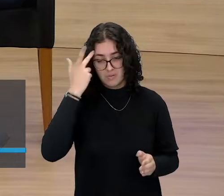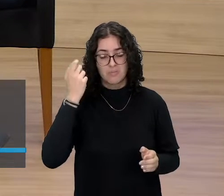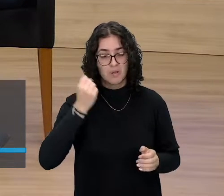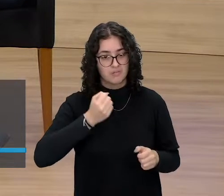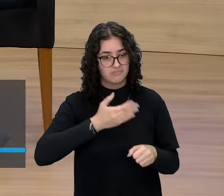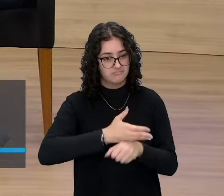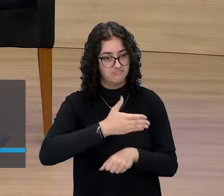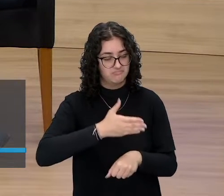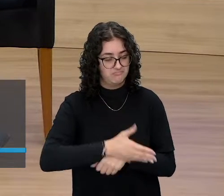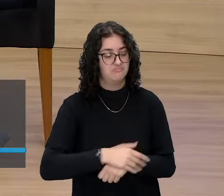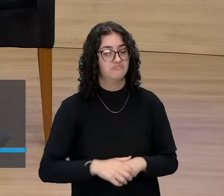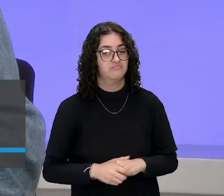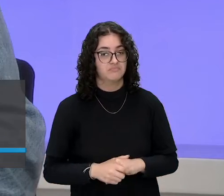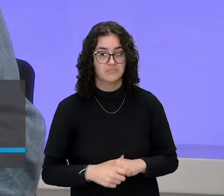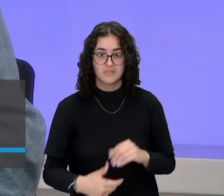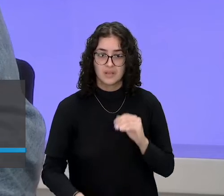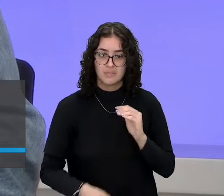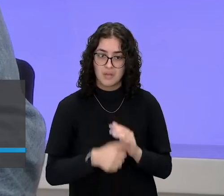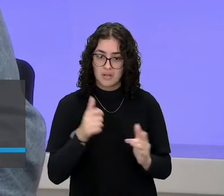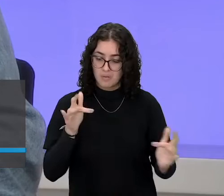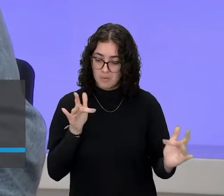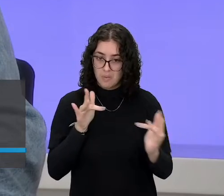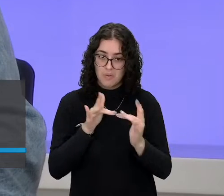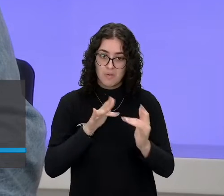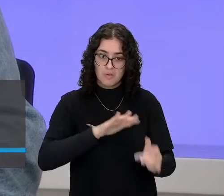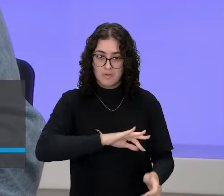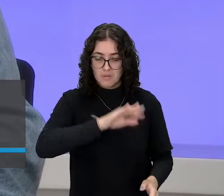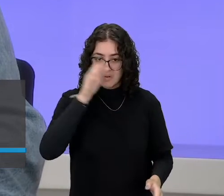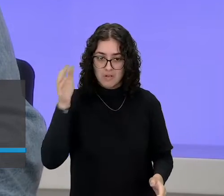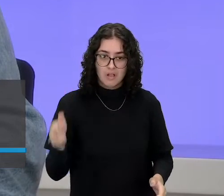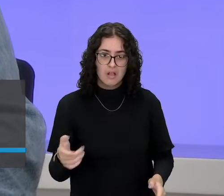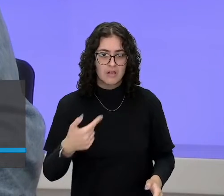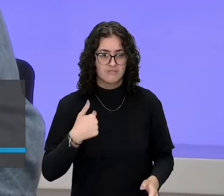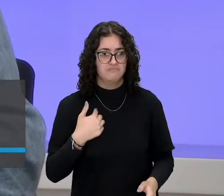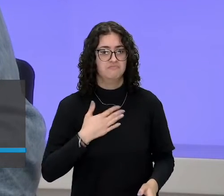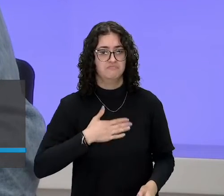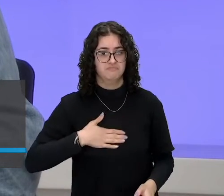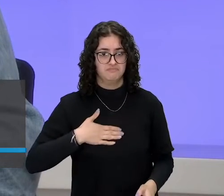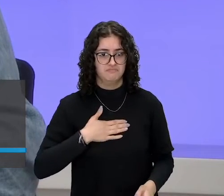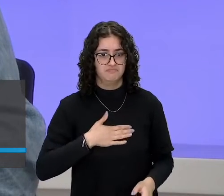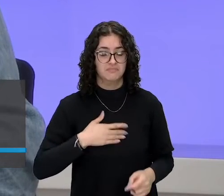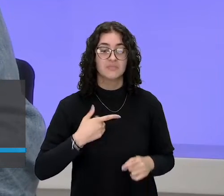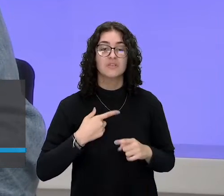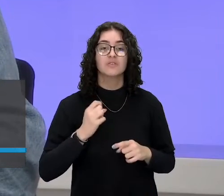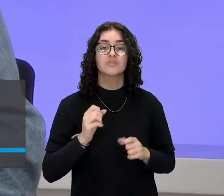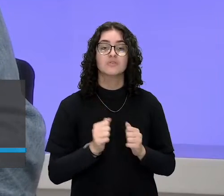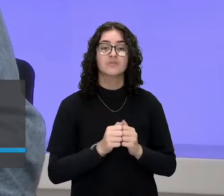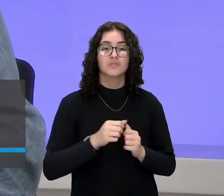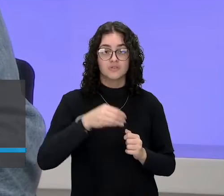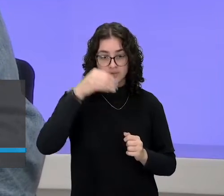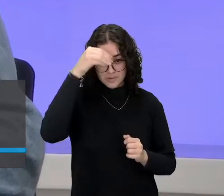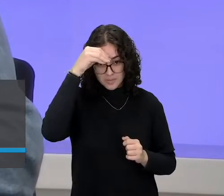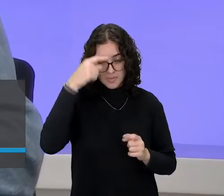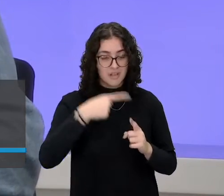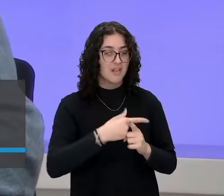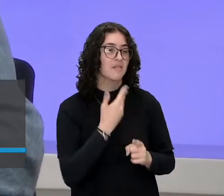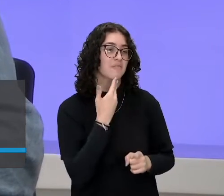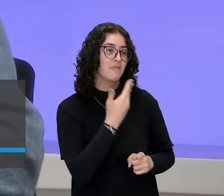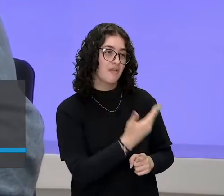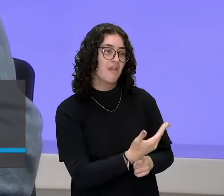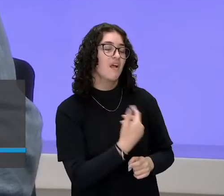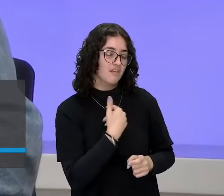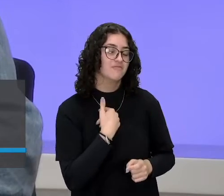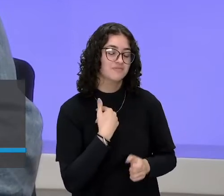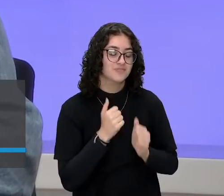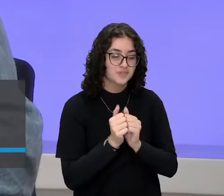entrarem. E aí foi o meu primeiro contato com caverna. E eu já gostei. E eu fui por conta do meu sobrinho que tinha pedido, né? Aí a gente foi